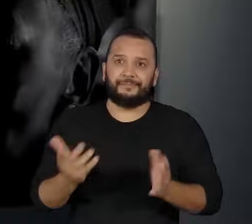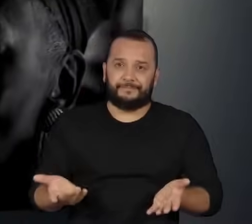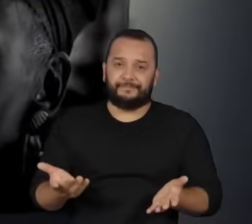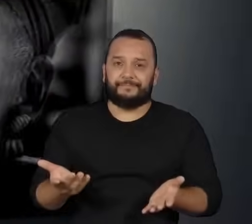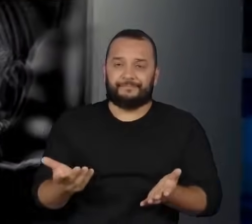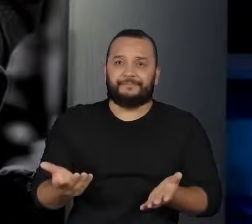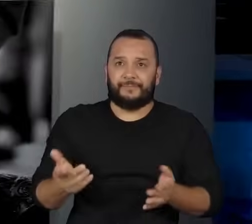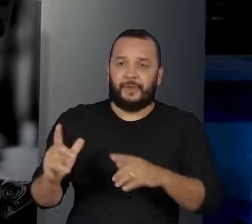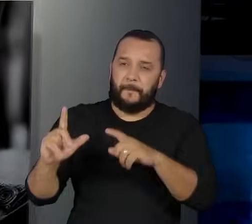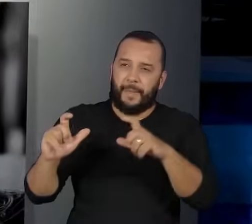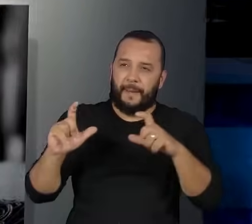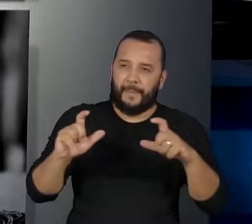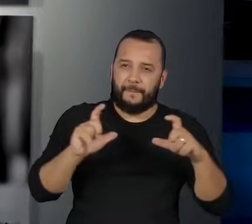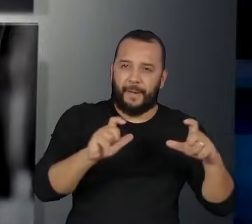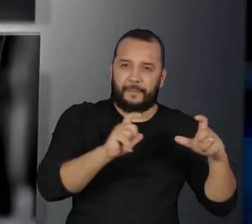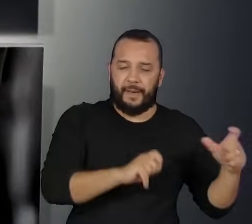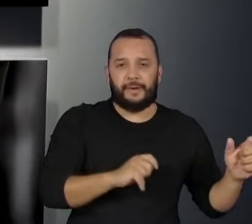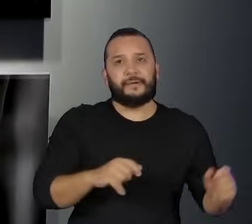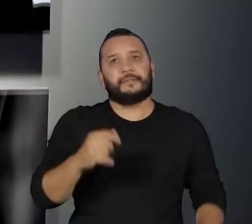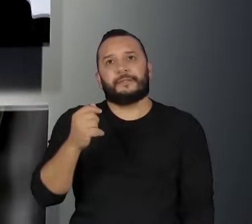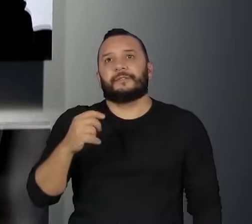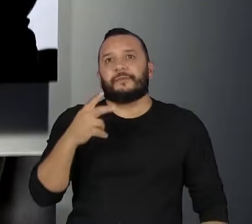a série de fotos, os 29